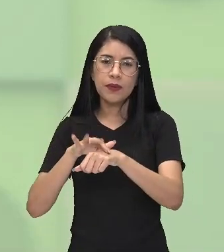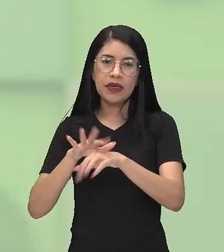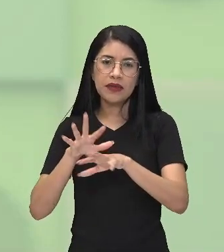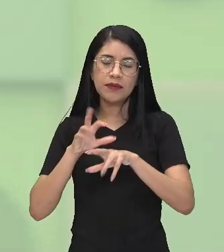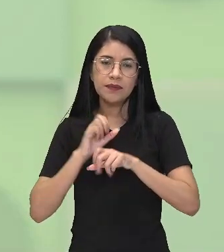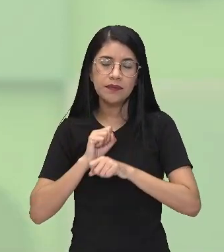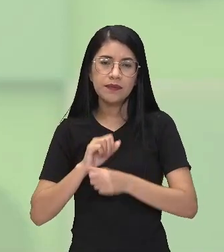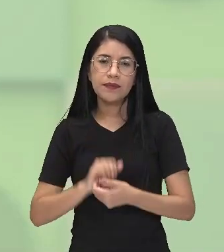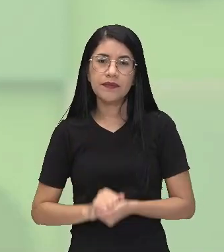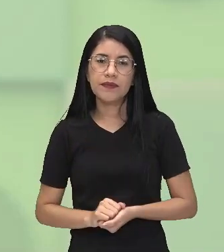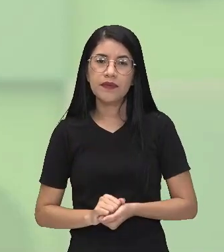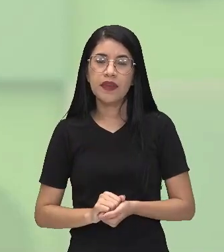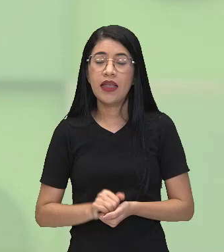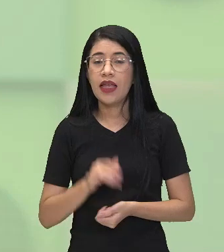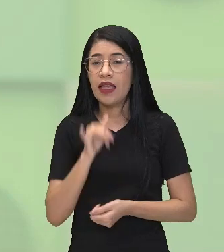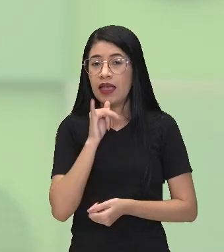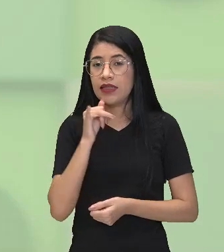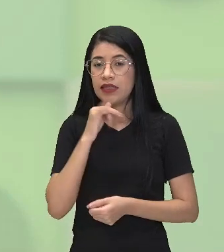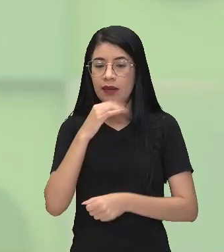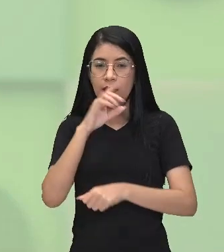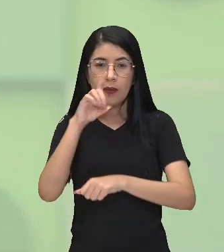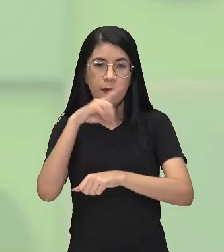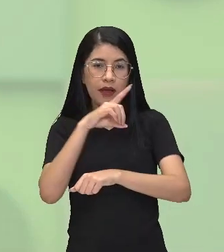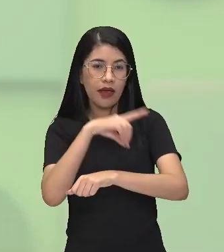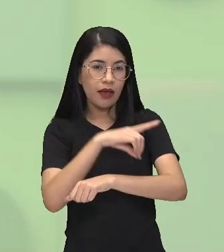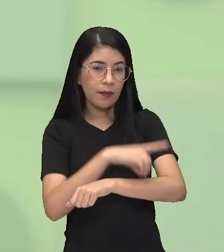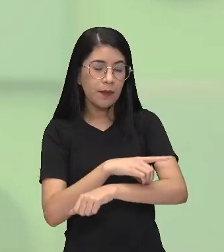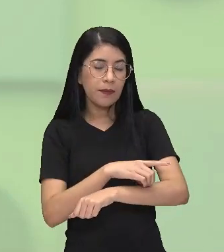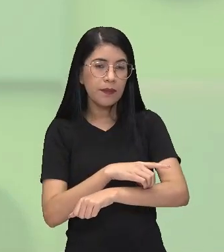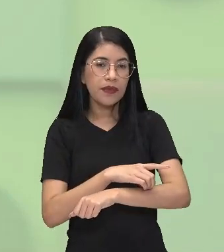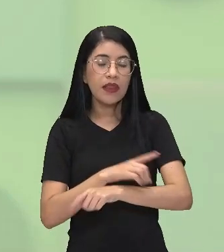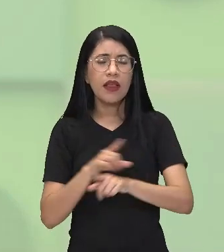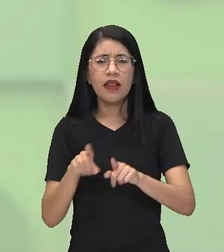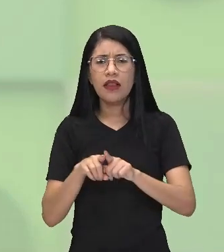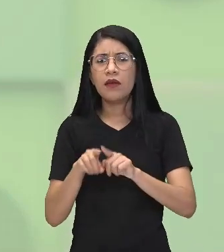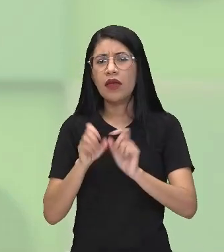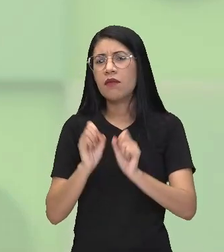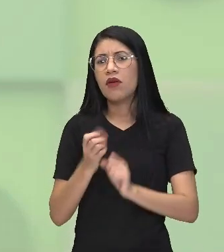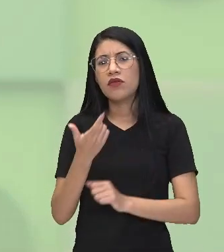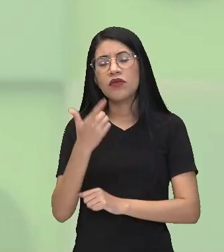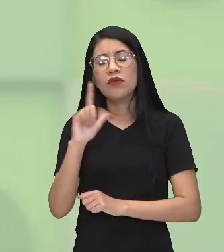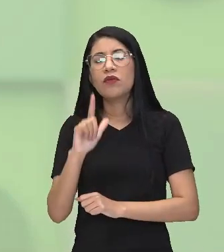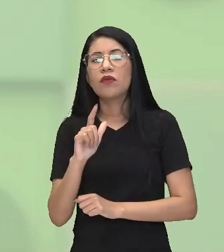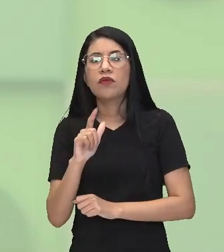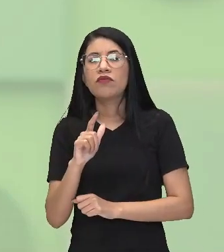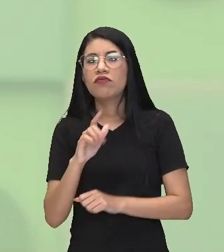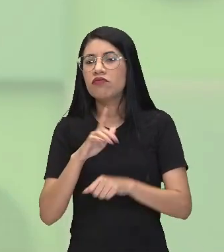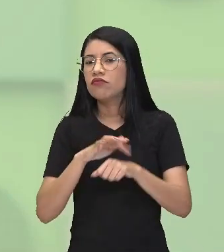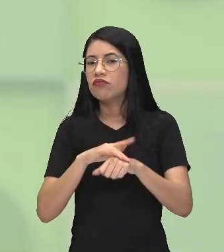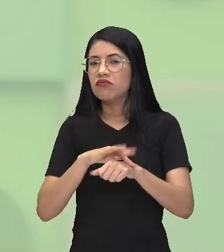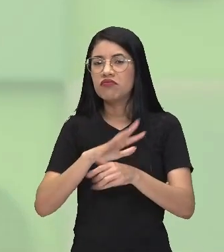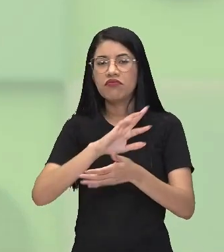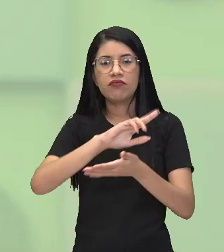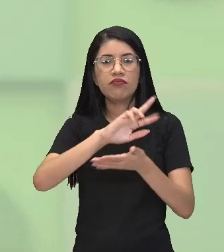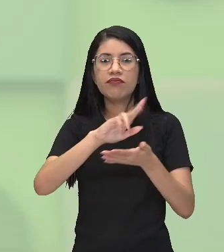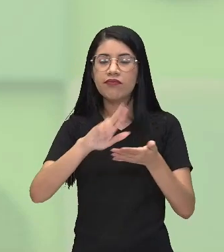da dengue, né? Mas assim também pode ser com outras doenças. Nós tínhamos